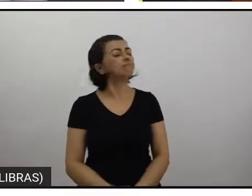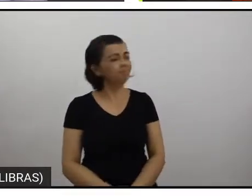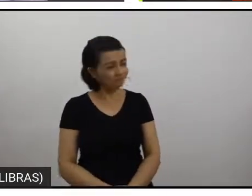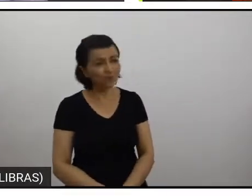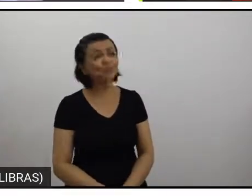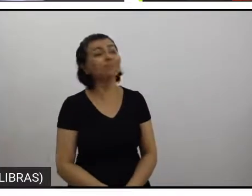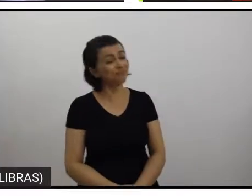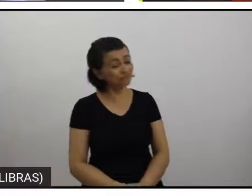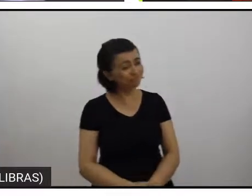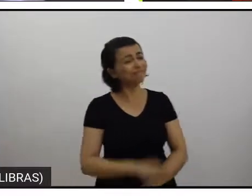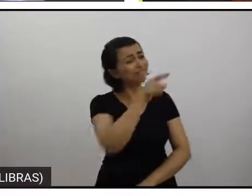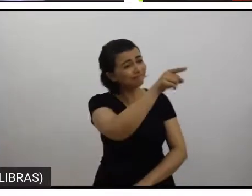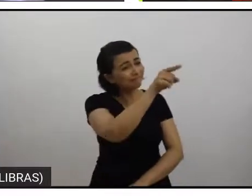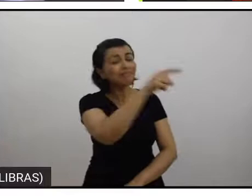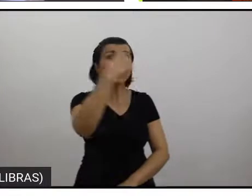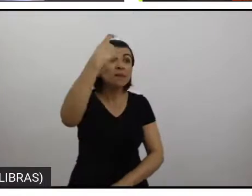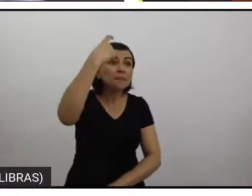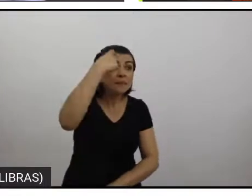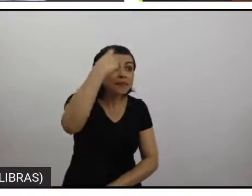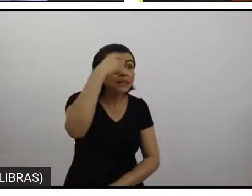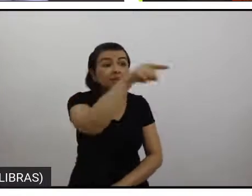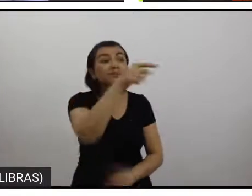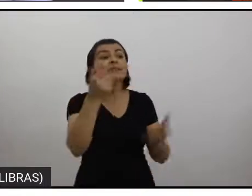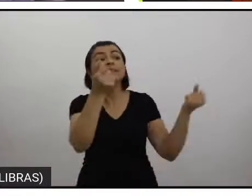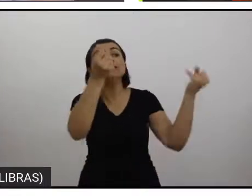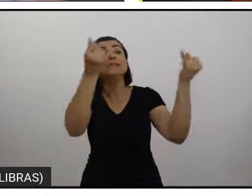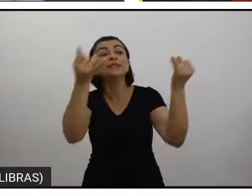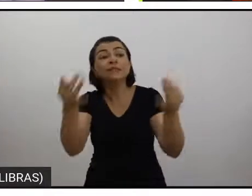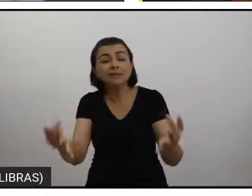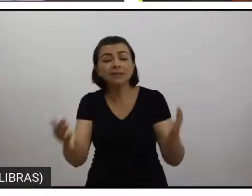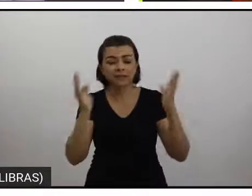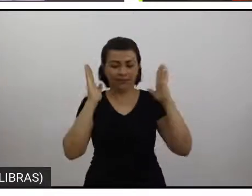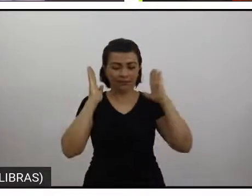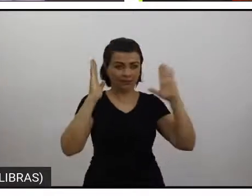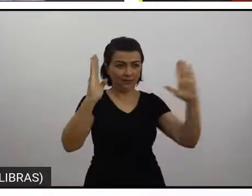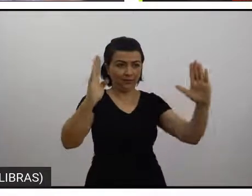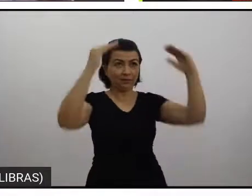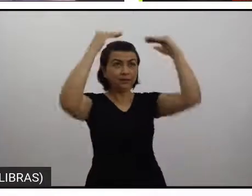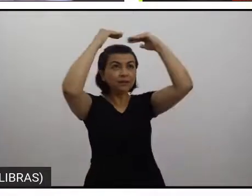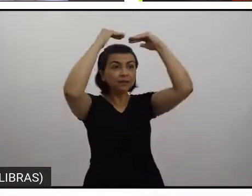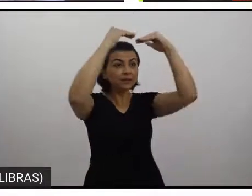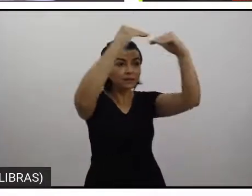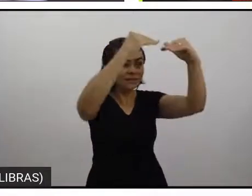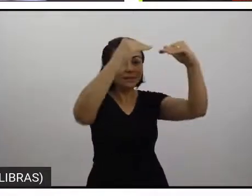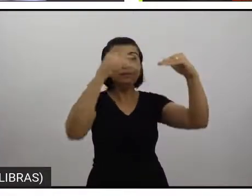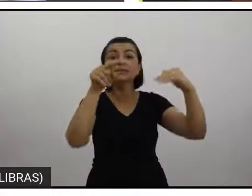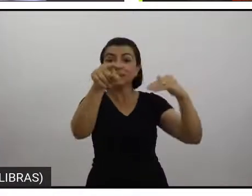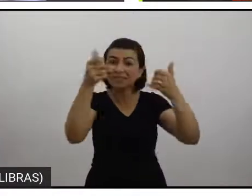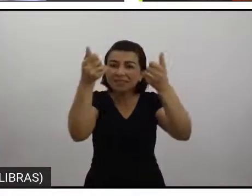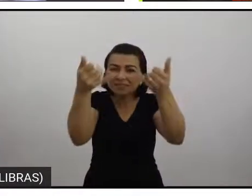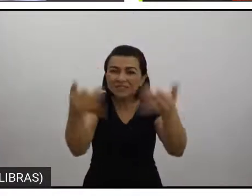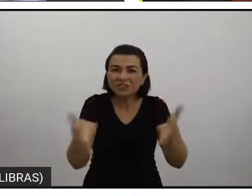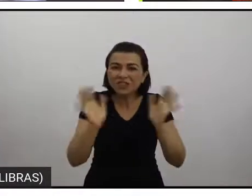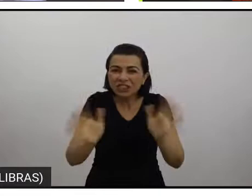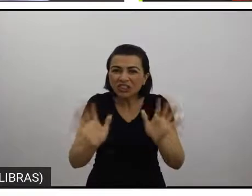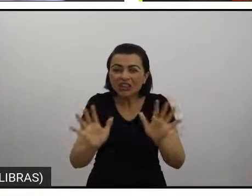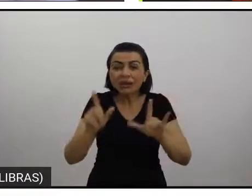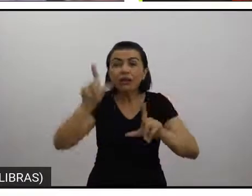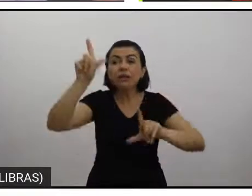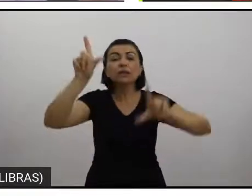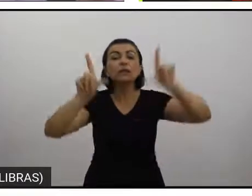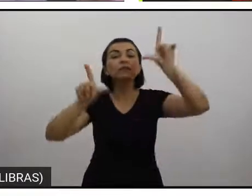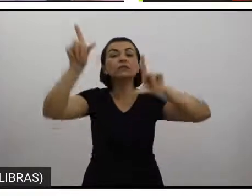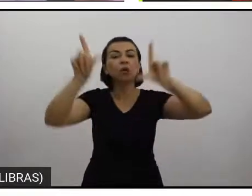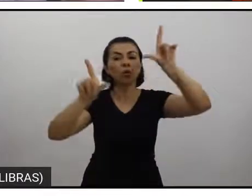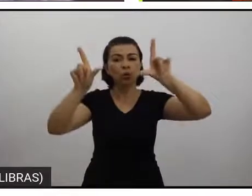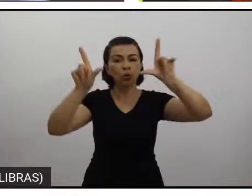nesse vídeo cabine, tem até um trecho que você fala, quando você falou da televisão, né, de que você não estava